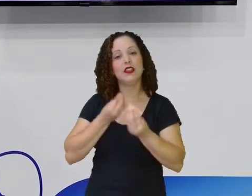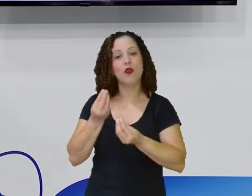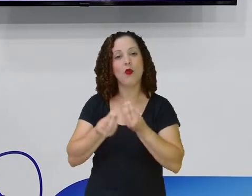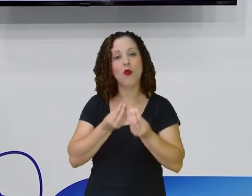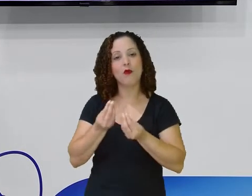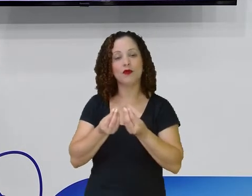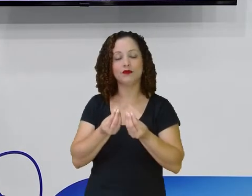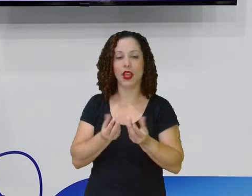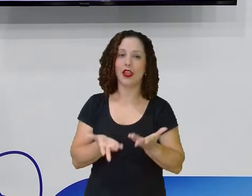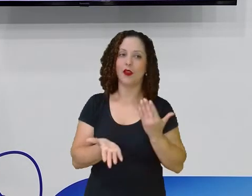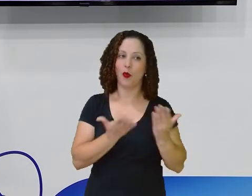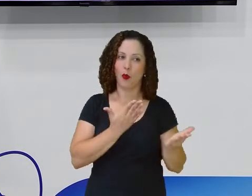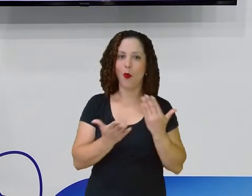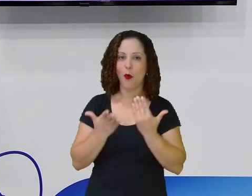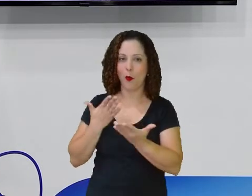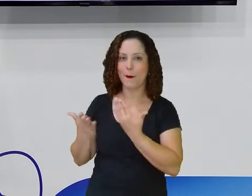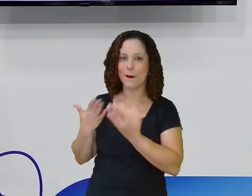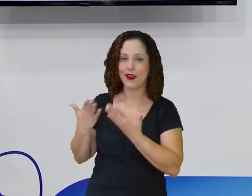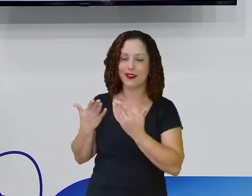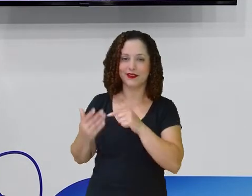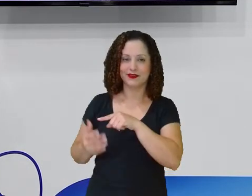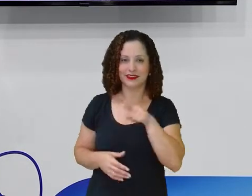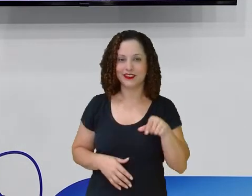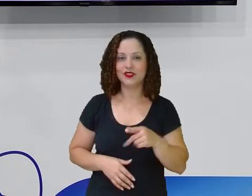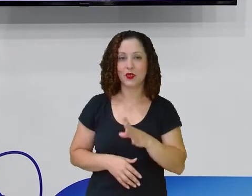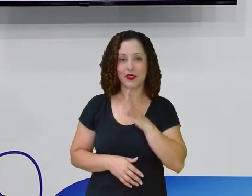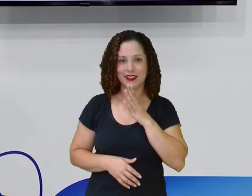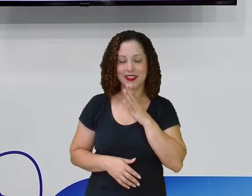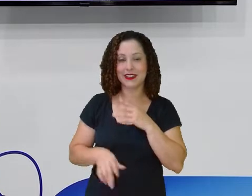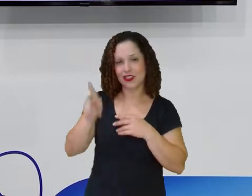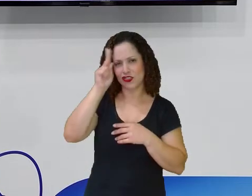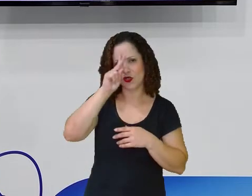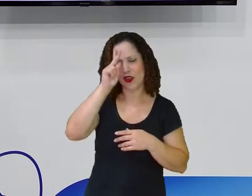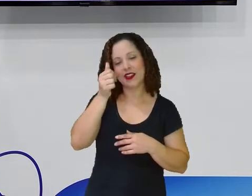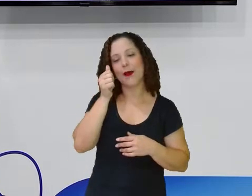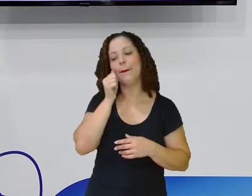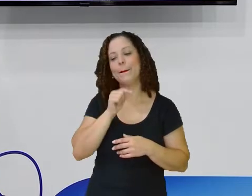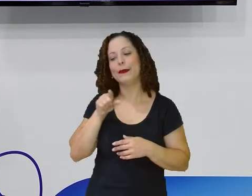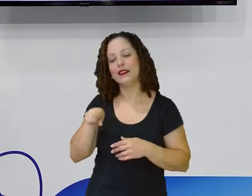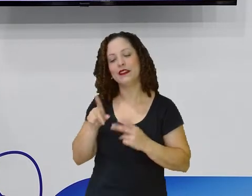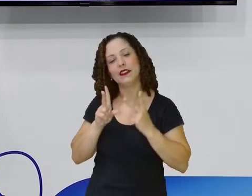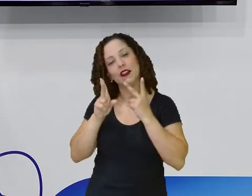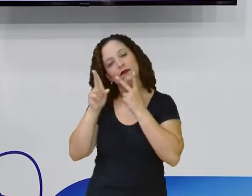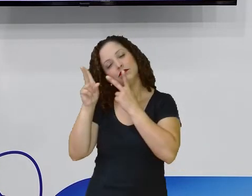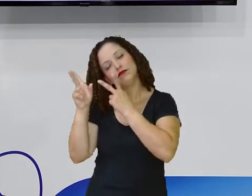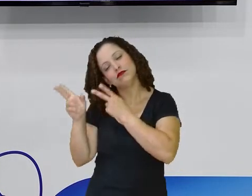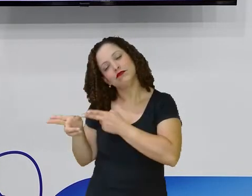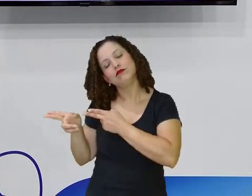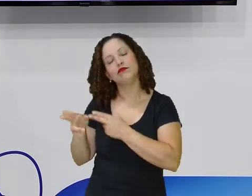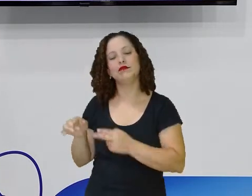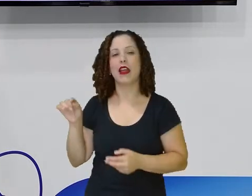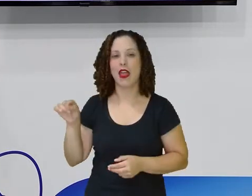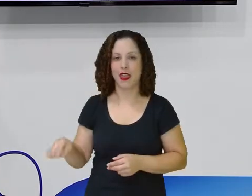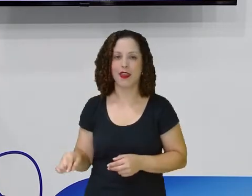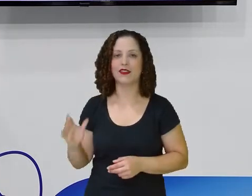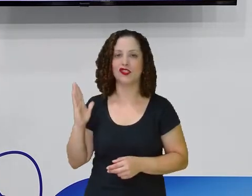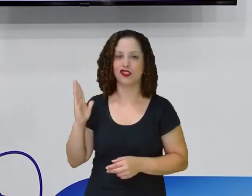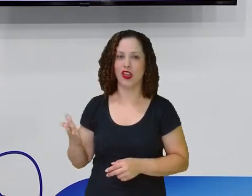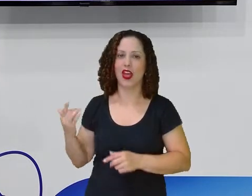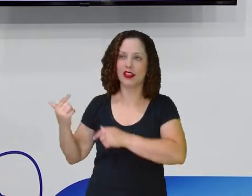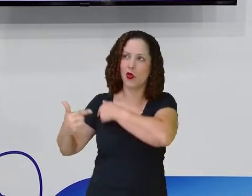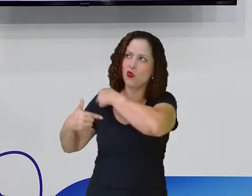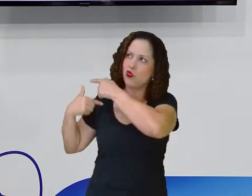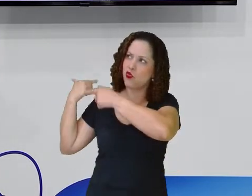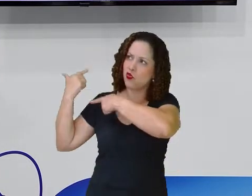que todo mundo conhece a história da Bela Adormecida, não é? Que é uma história, um conto, como a gente viu ontem, tradicional, passado de pai para